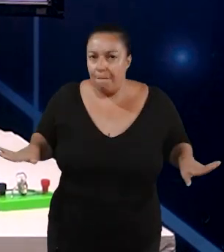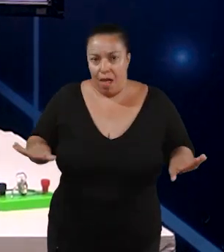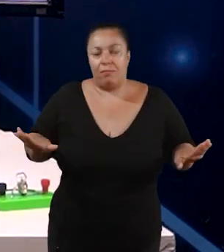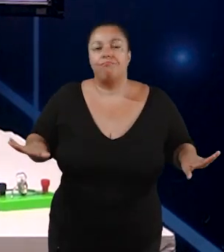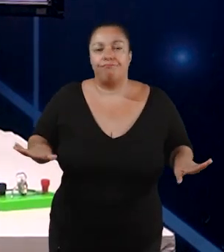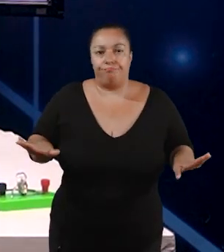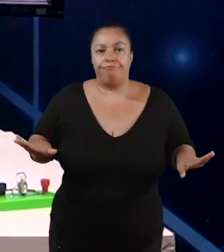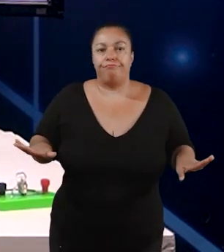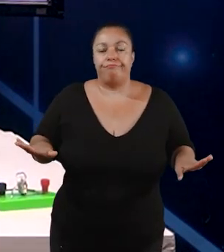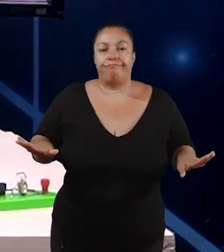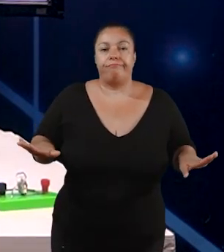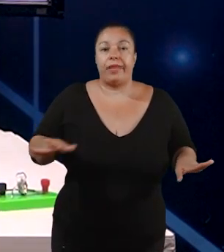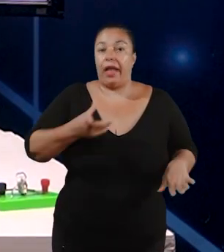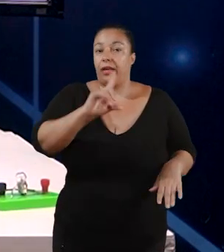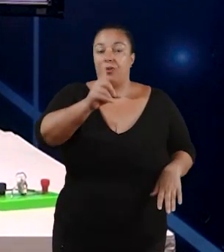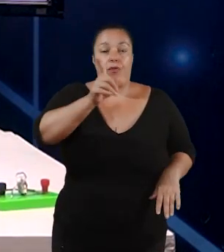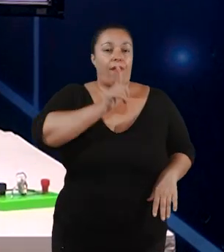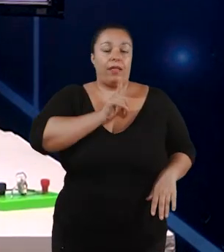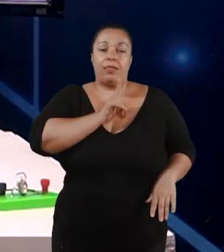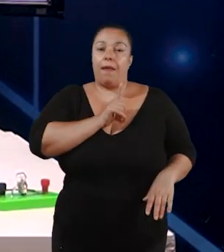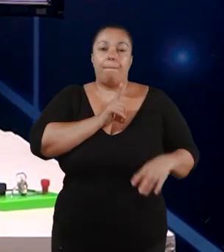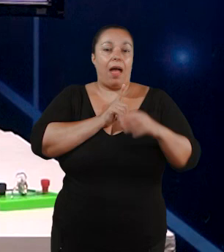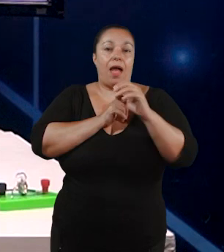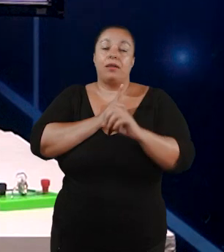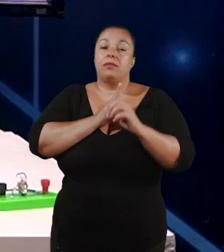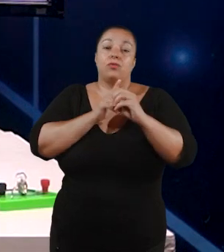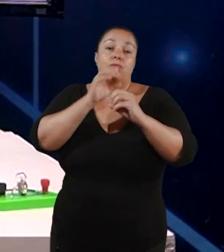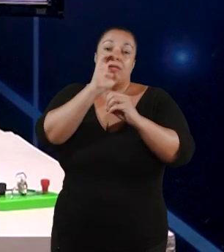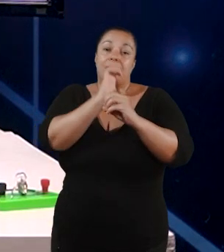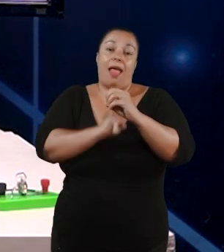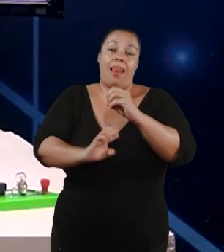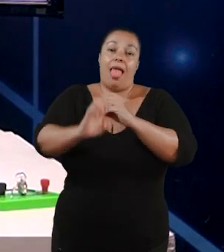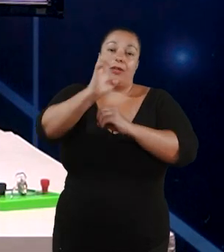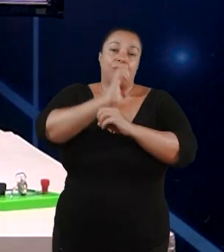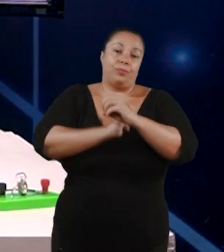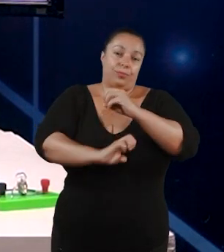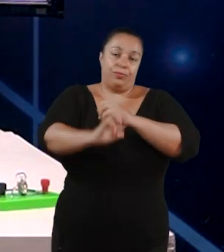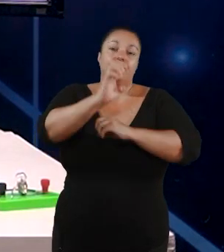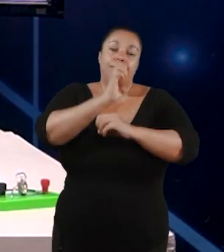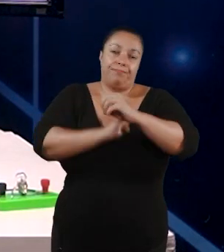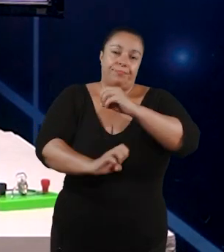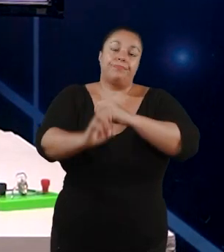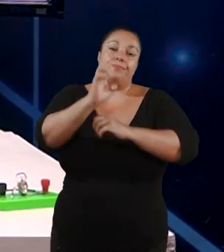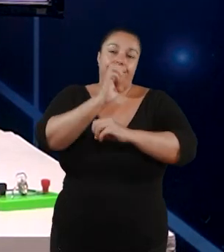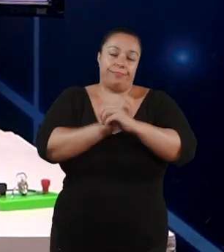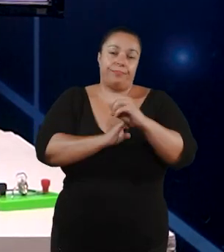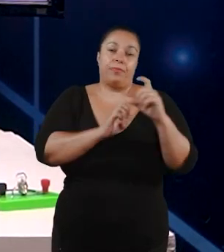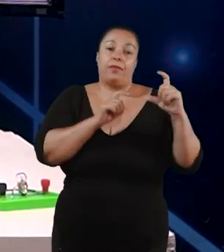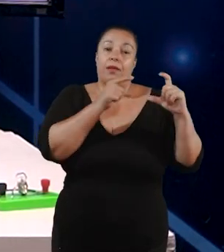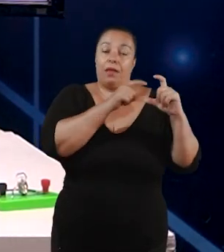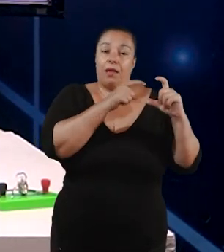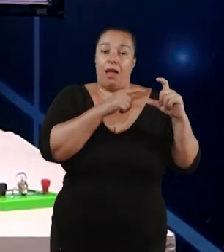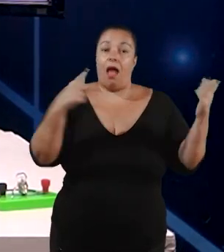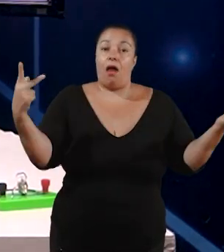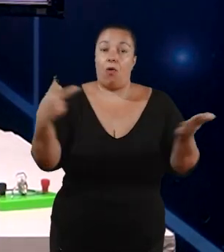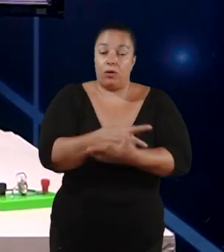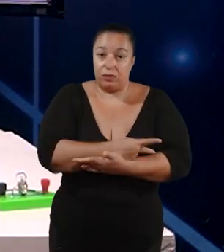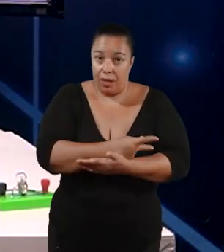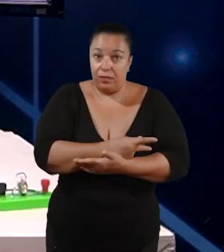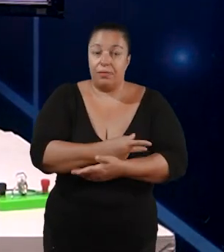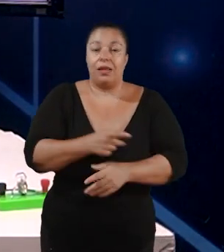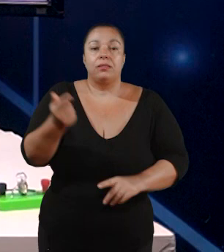circular os elétrons. Nós falamos aqui numa outra aula a respeito disso. Aqui dentro acontece uma reação química,